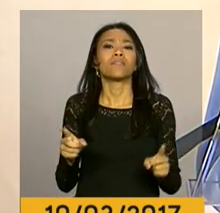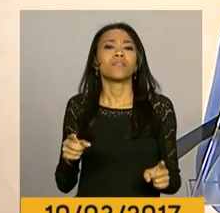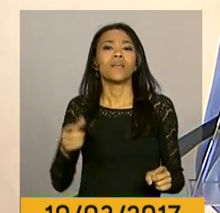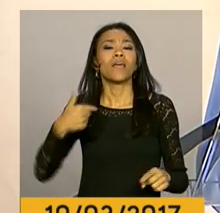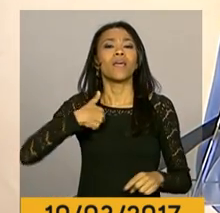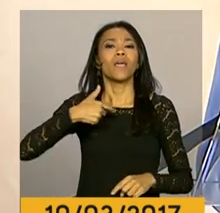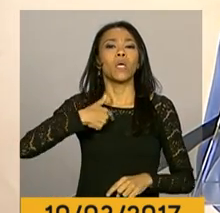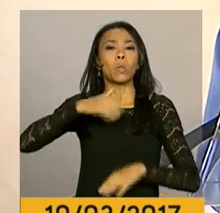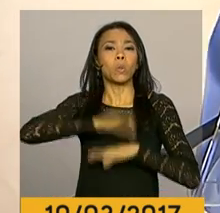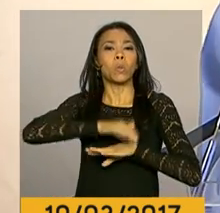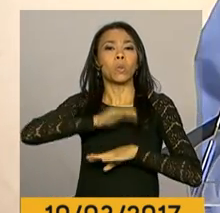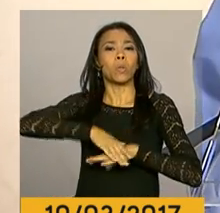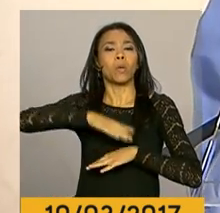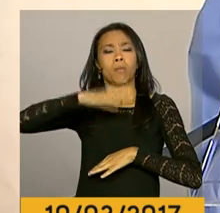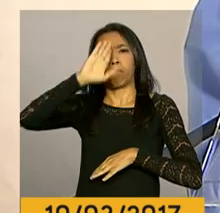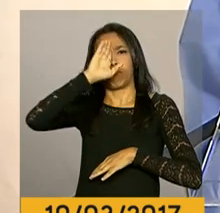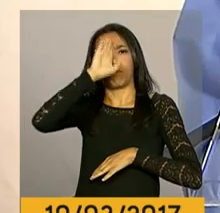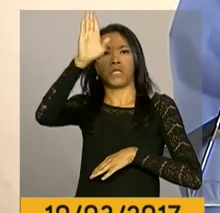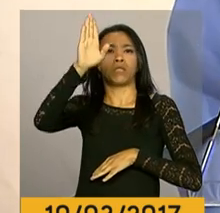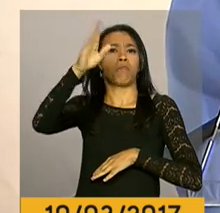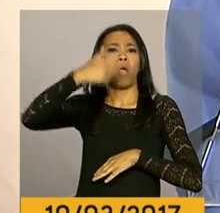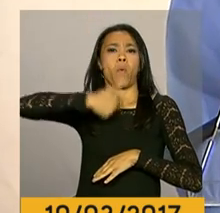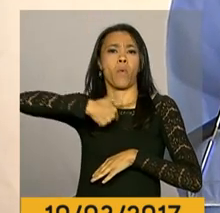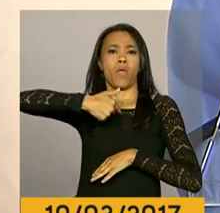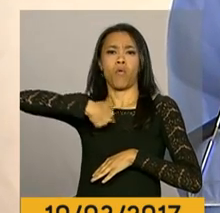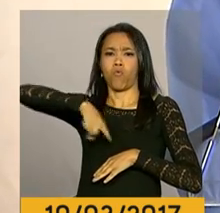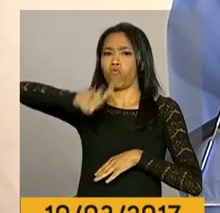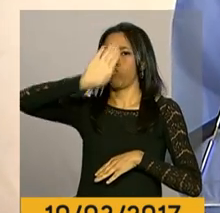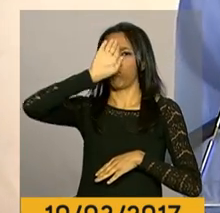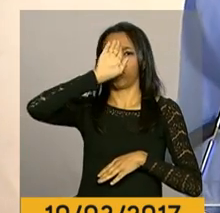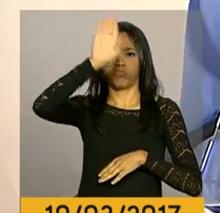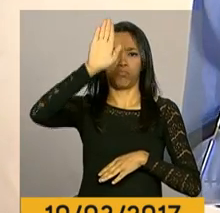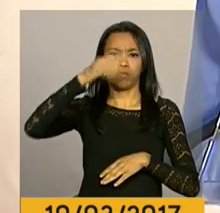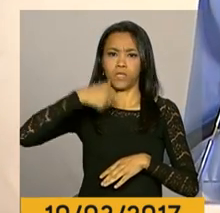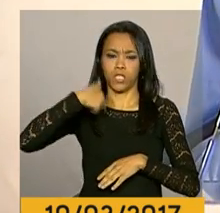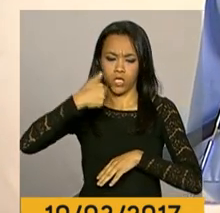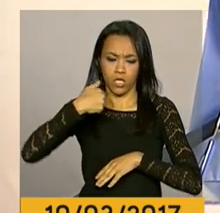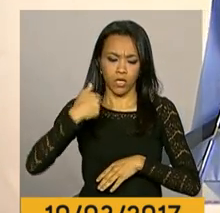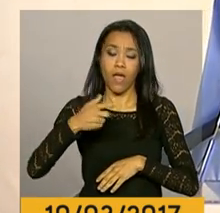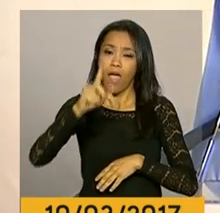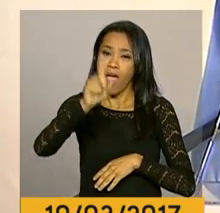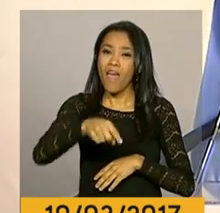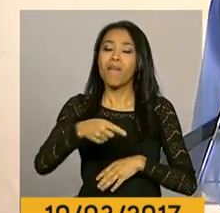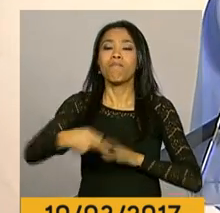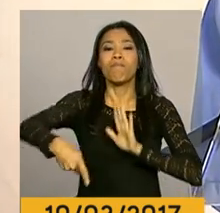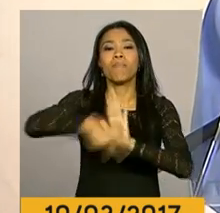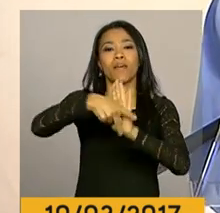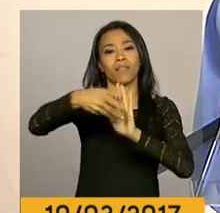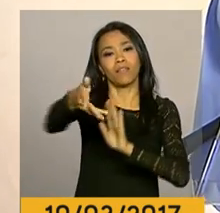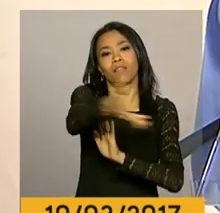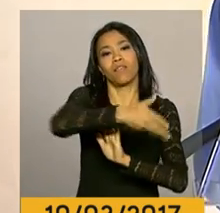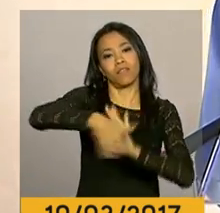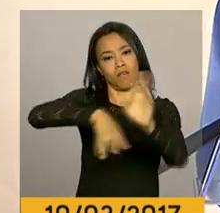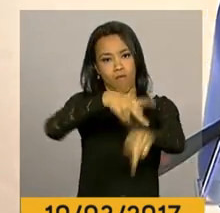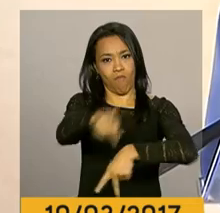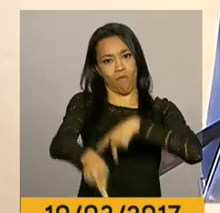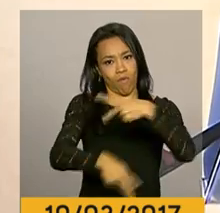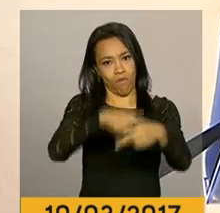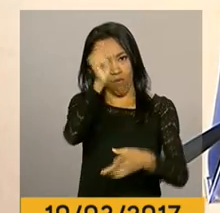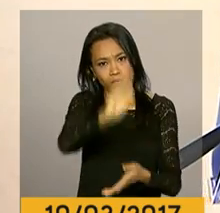obra. Ninguém pode tê-la. A paternidade é do povo brasileiro e do povo